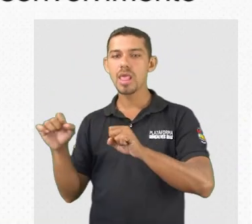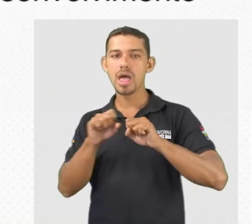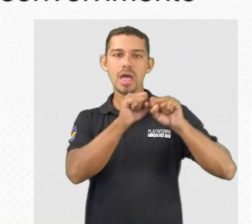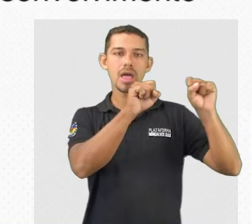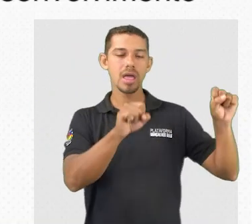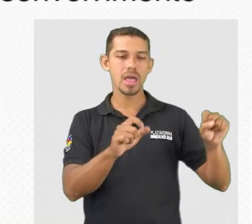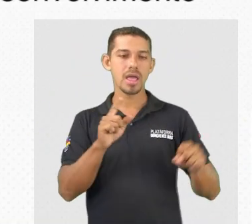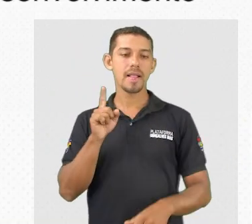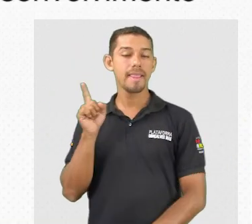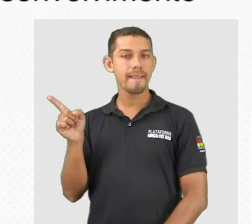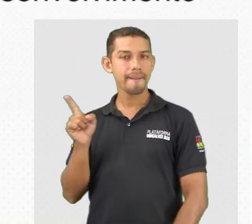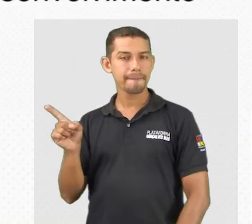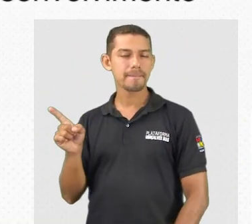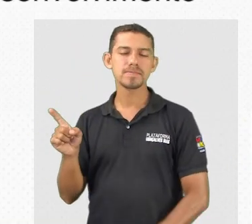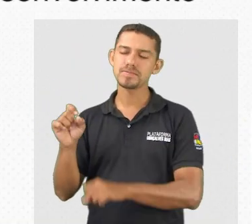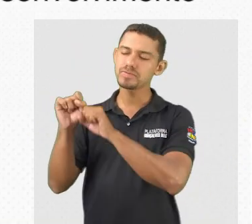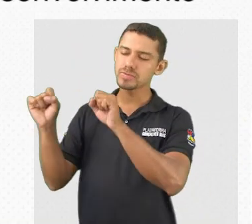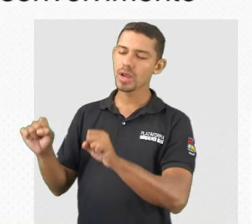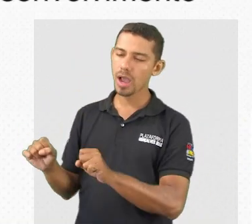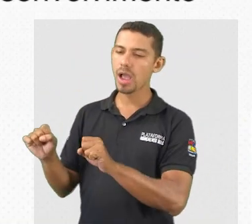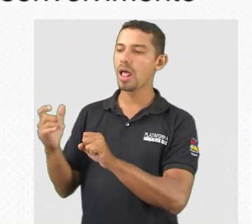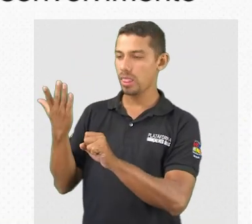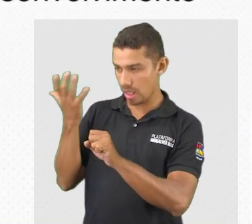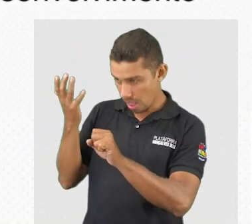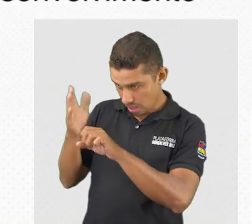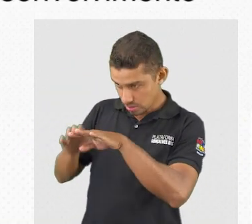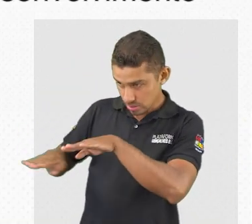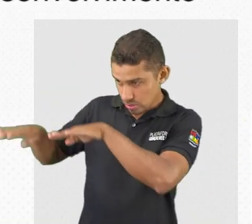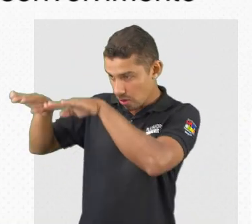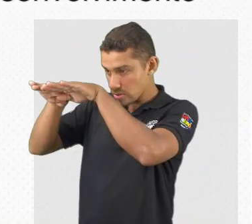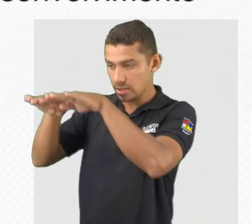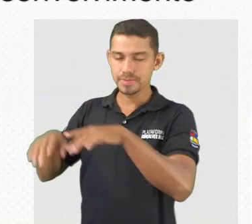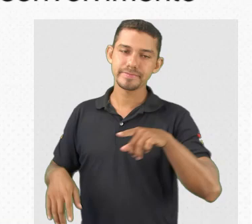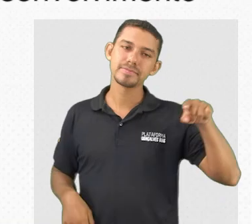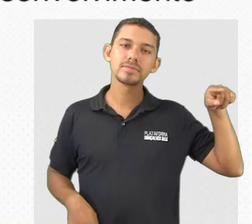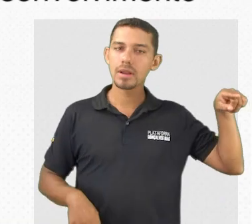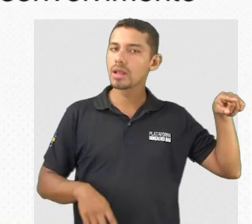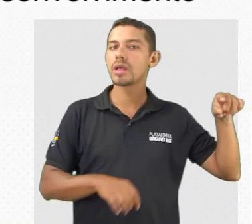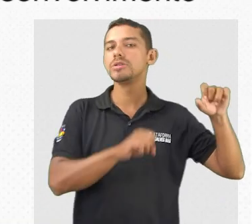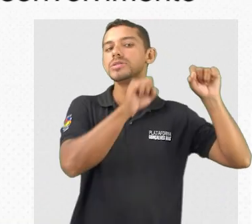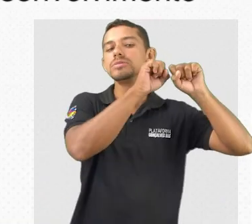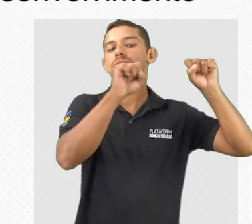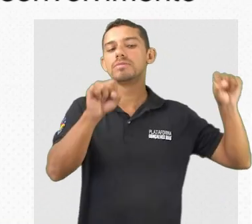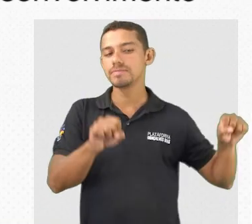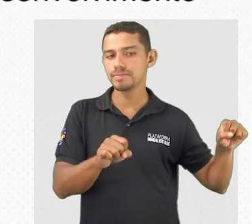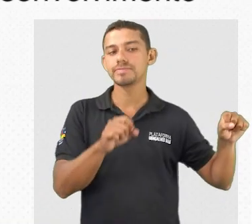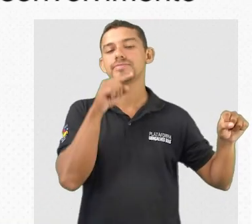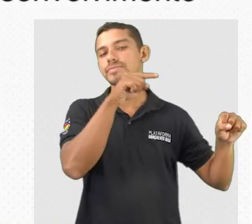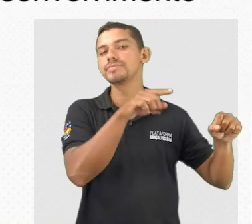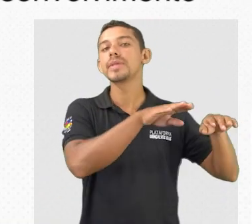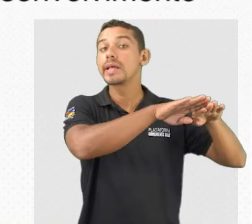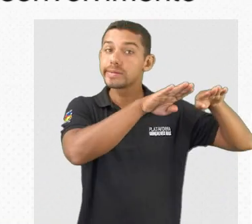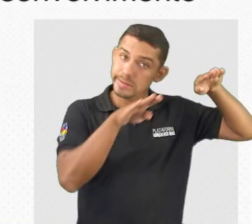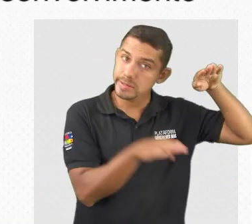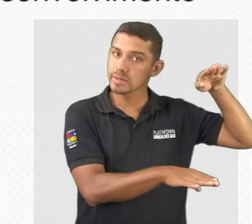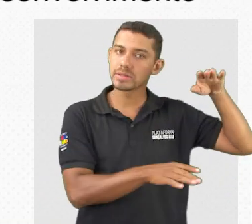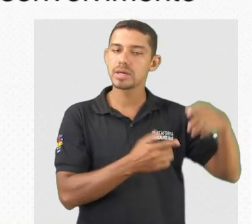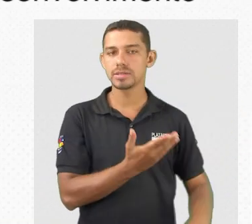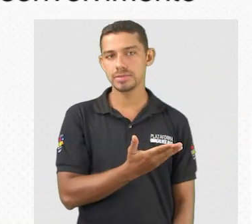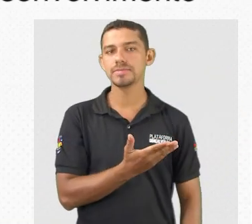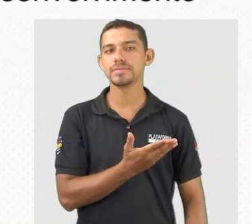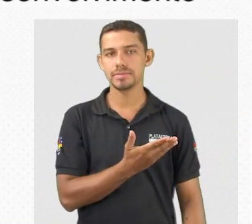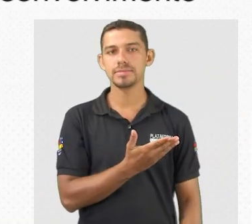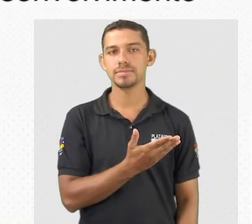O sistema que pretende produzir igualdade com o sistema que produz desigualdade, né? E aí